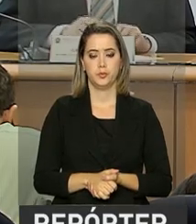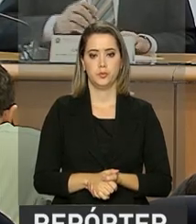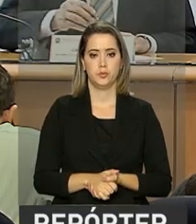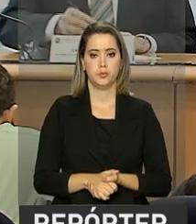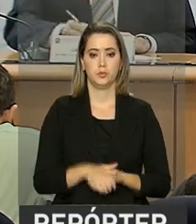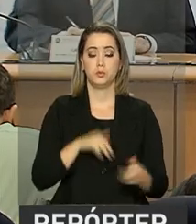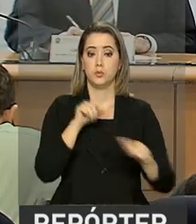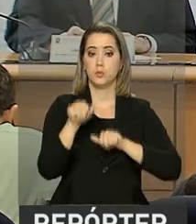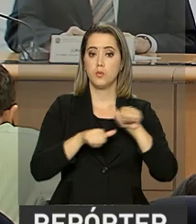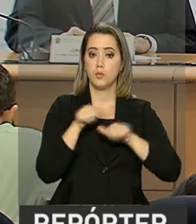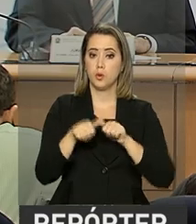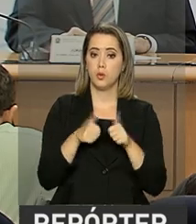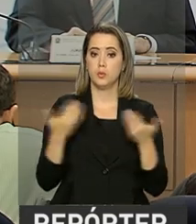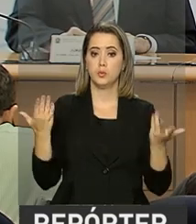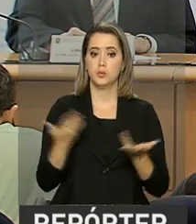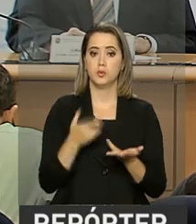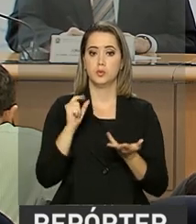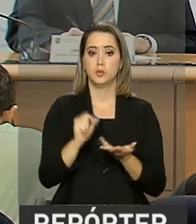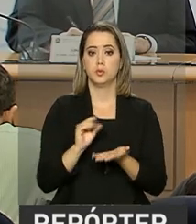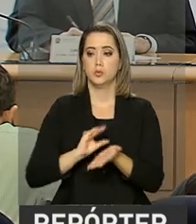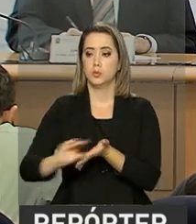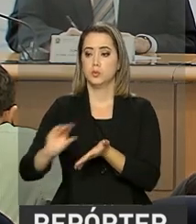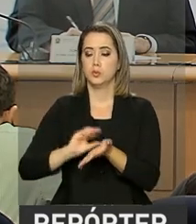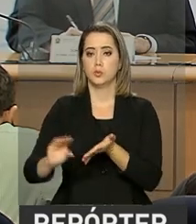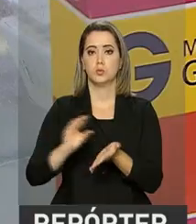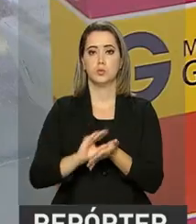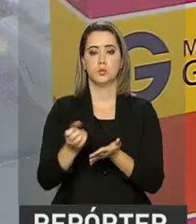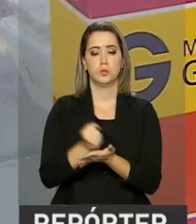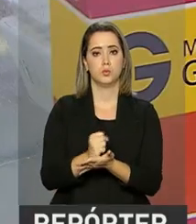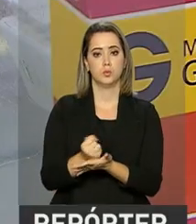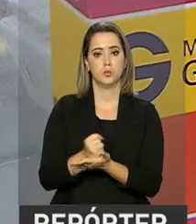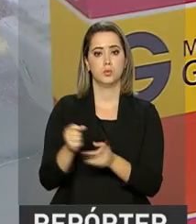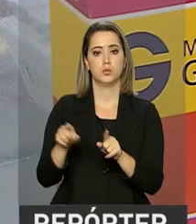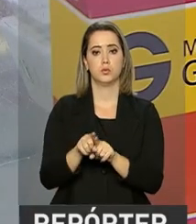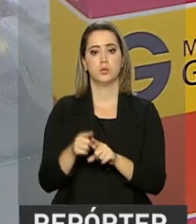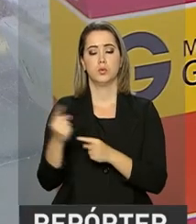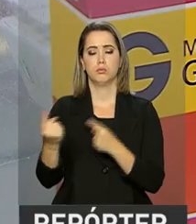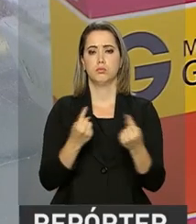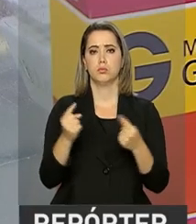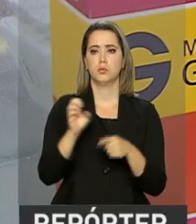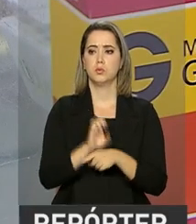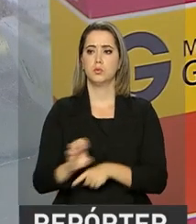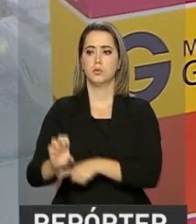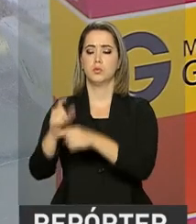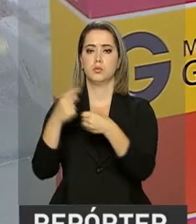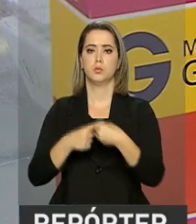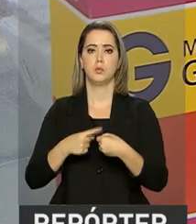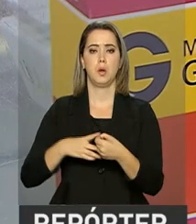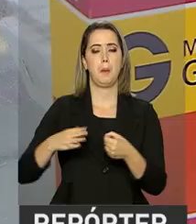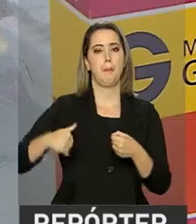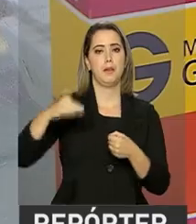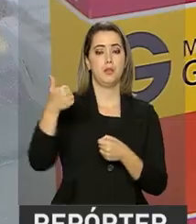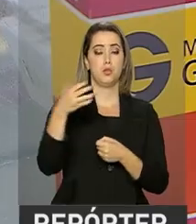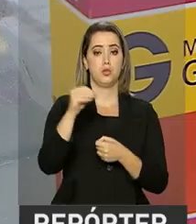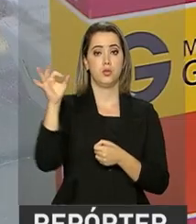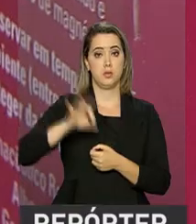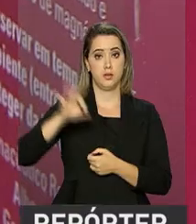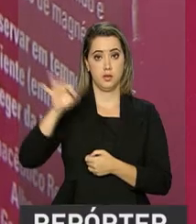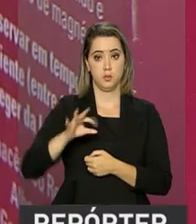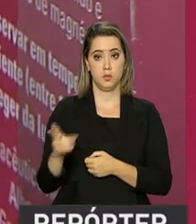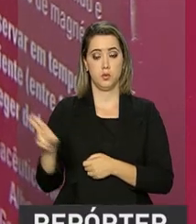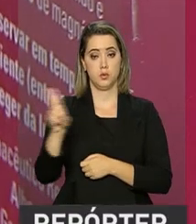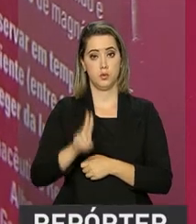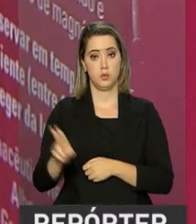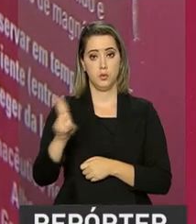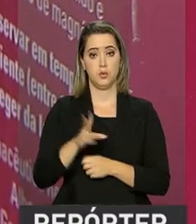Com as mudanças no repasse de verbas para o Farmácia Popular, estados e municípios terão um aumento de 10% nos recursos